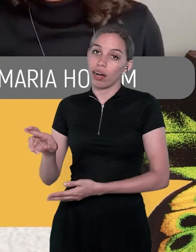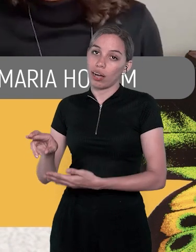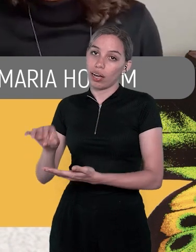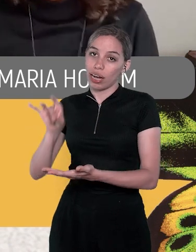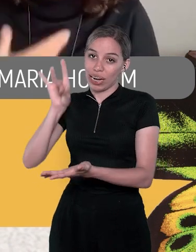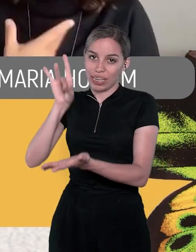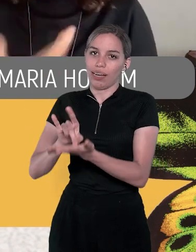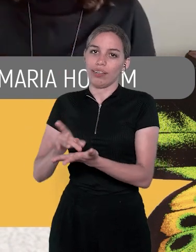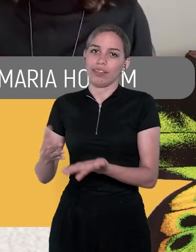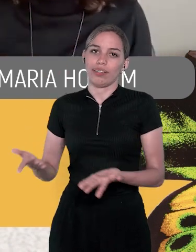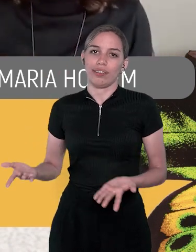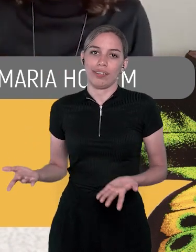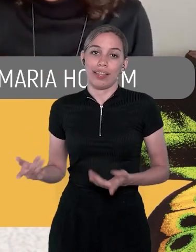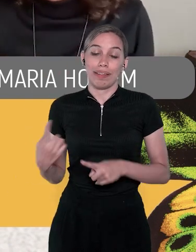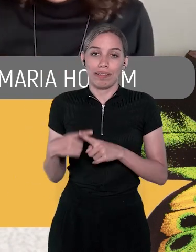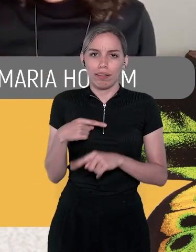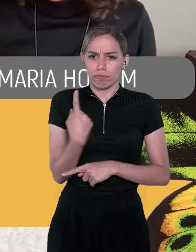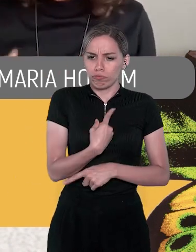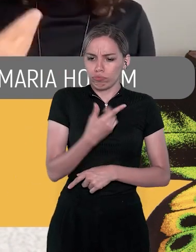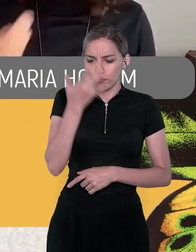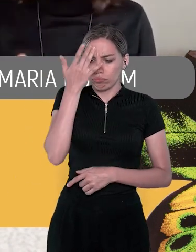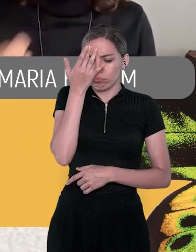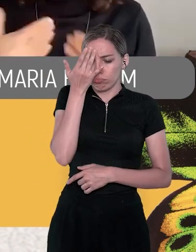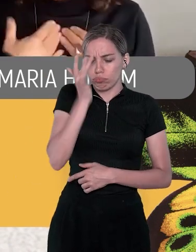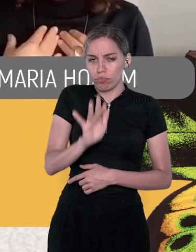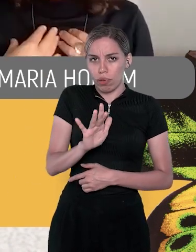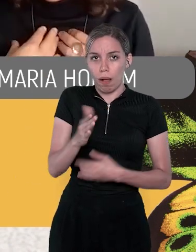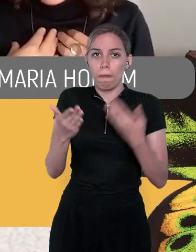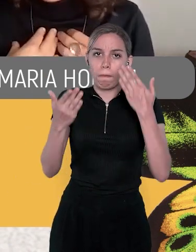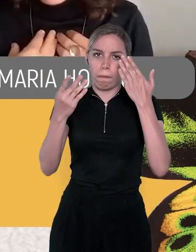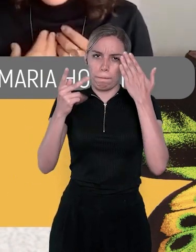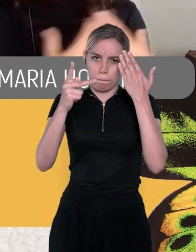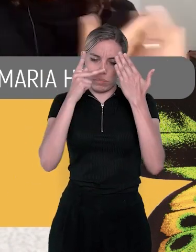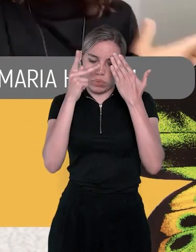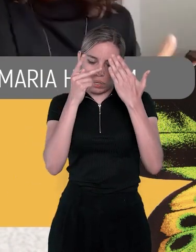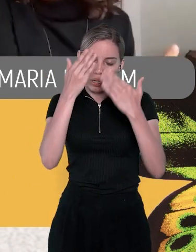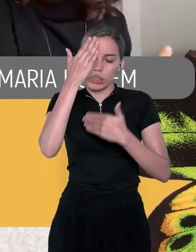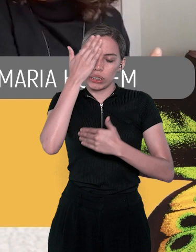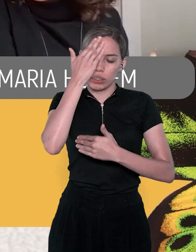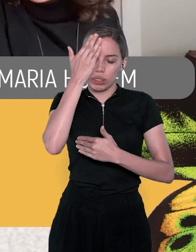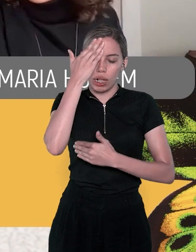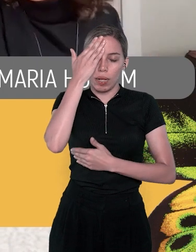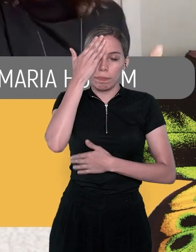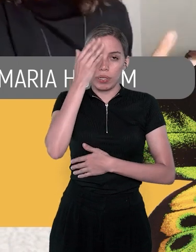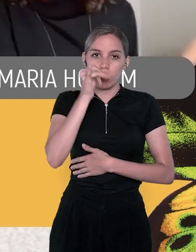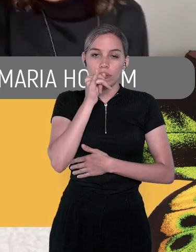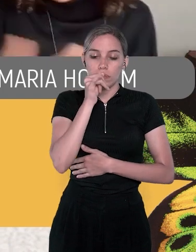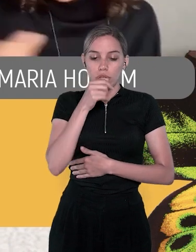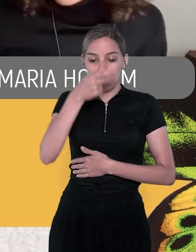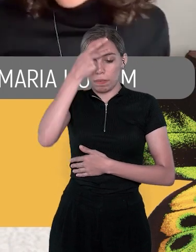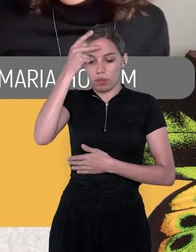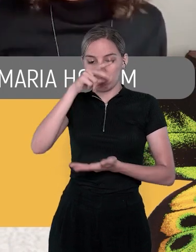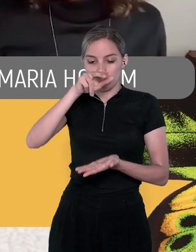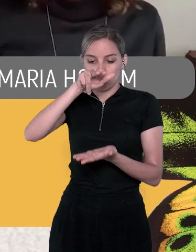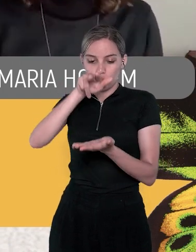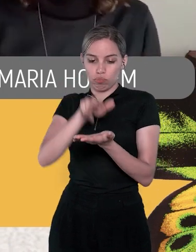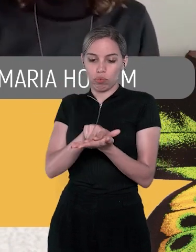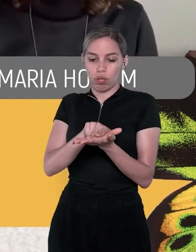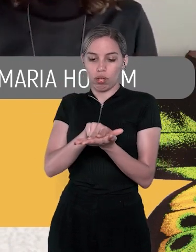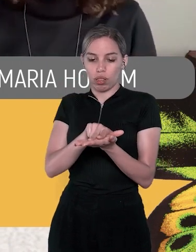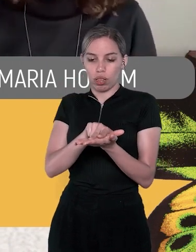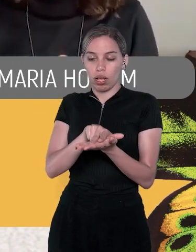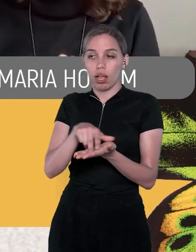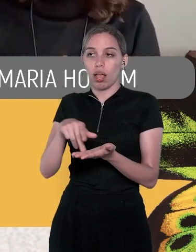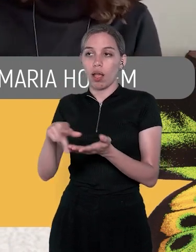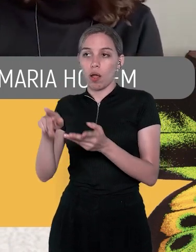realidade, que a gente não sabe. Quer dizer, a psicanálise sabe, no divã aqui, você escuta.